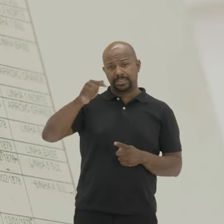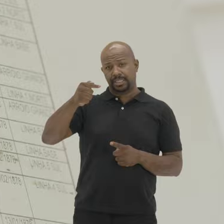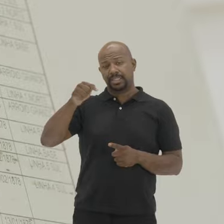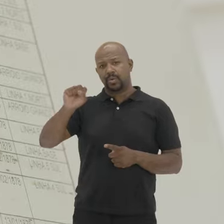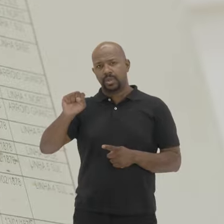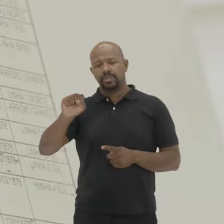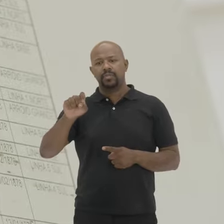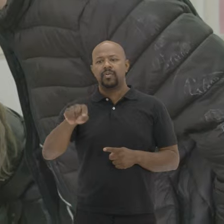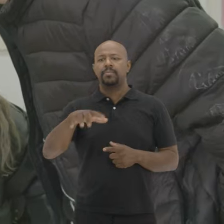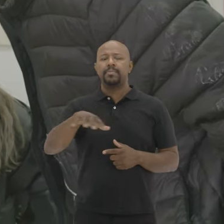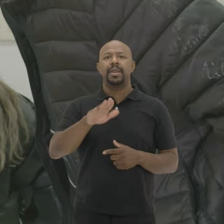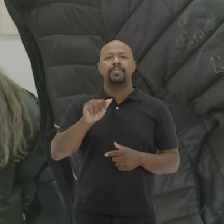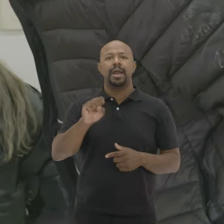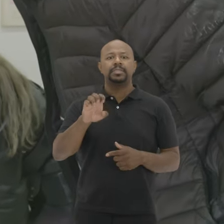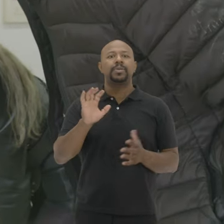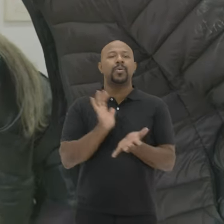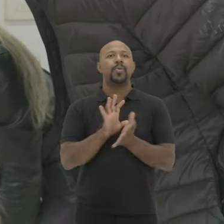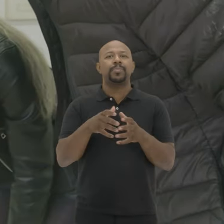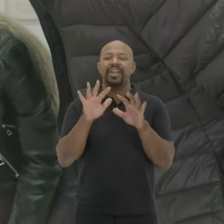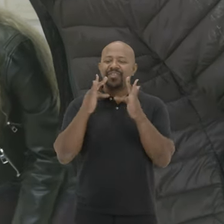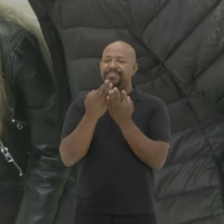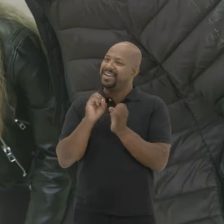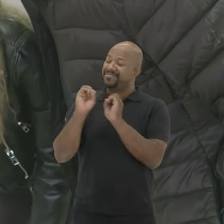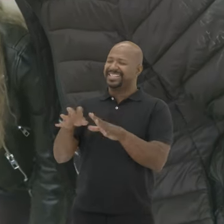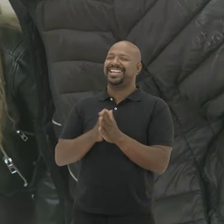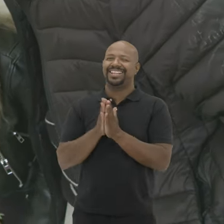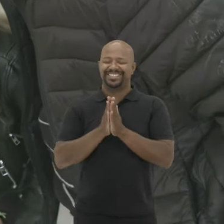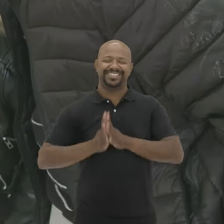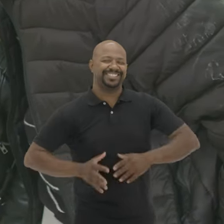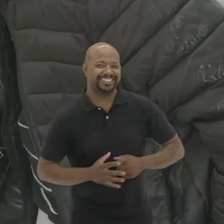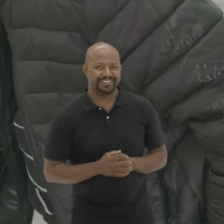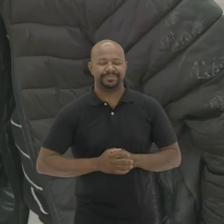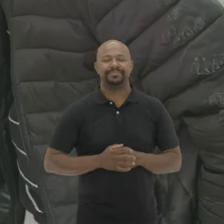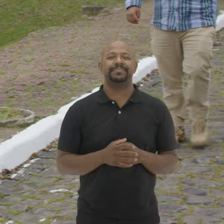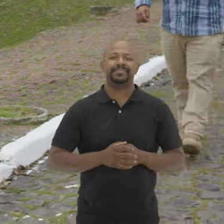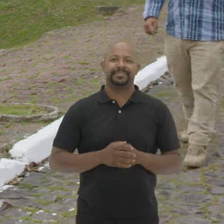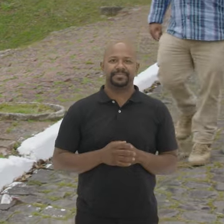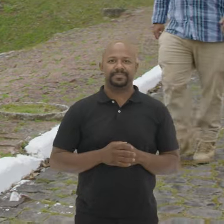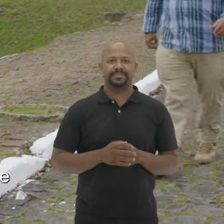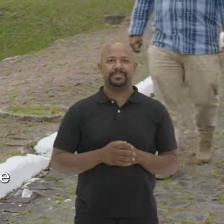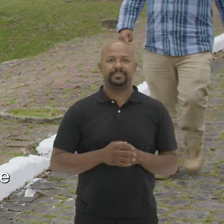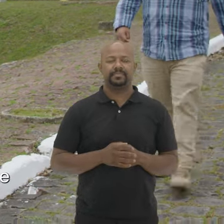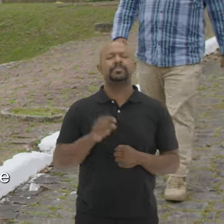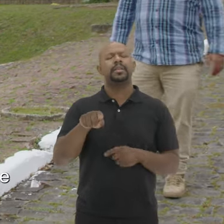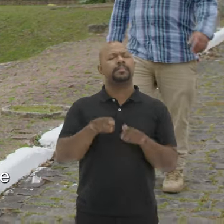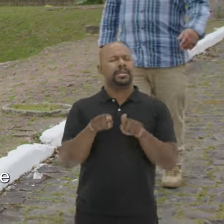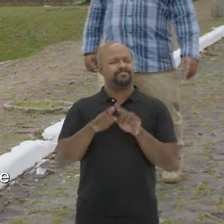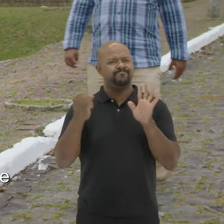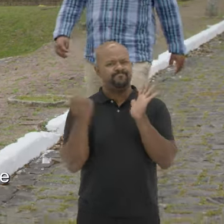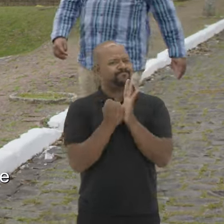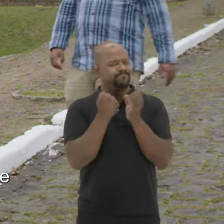10 de janeiro de 1878. Foram pra linha base. Aí, pro grupo da família. Ela tira uma foto. Eles andam por uma praça. Outra